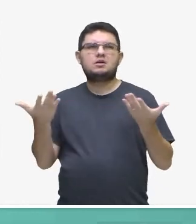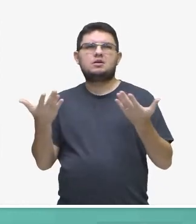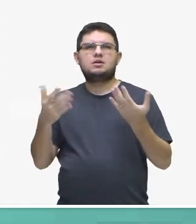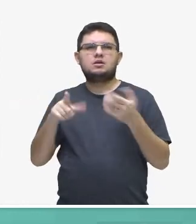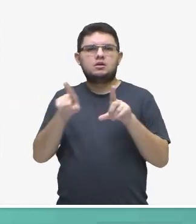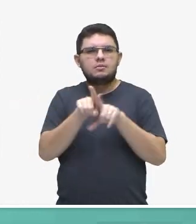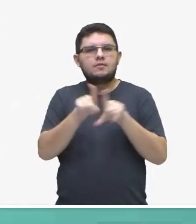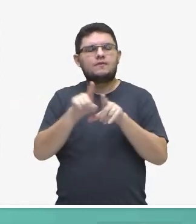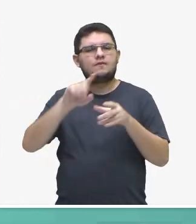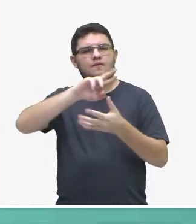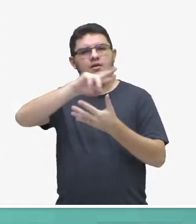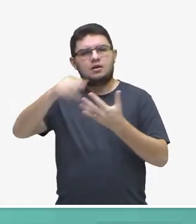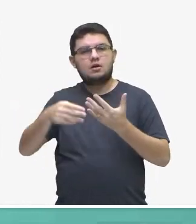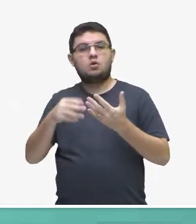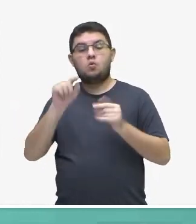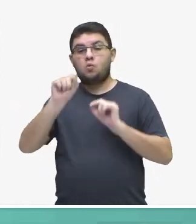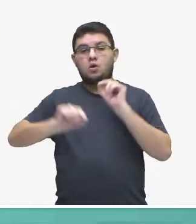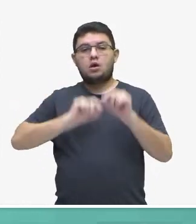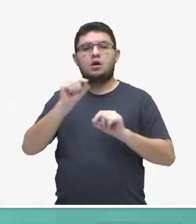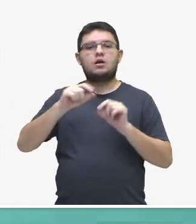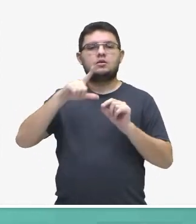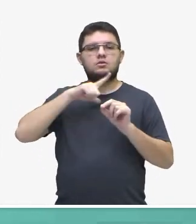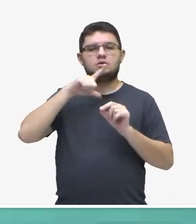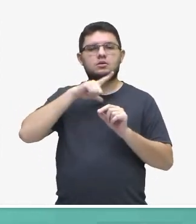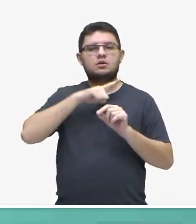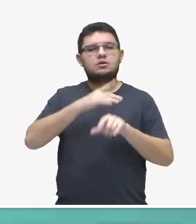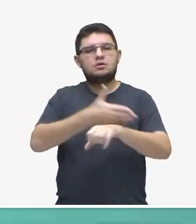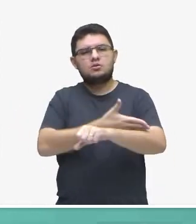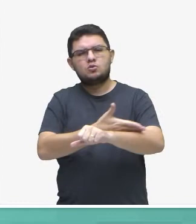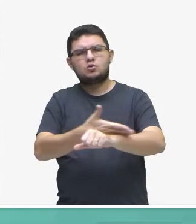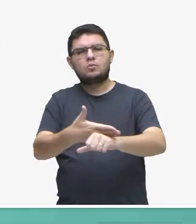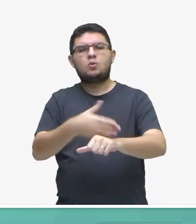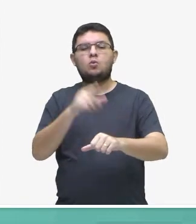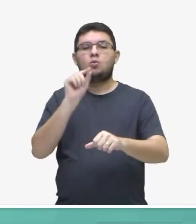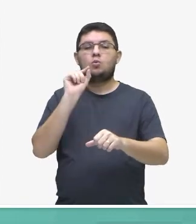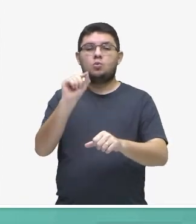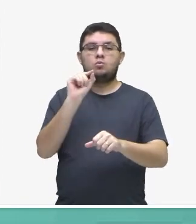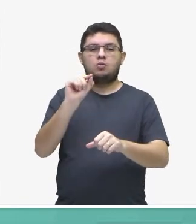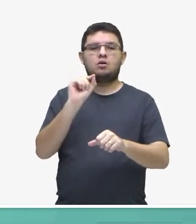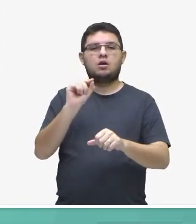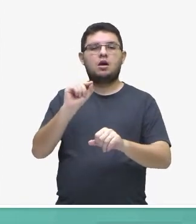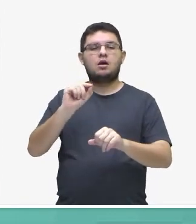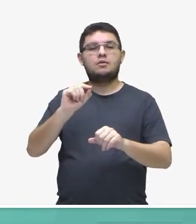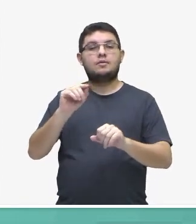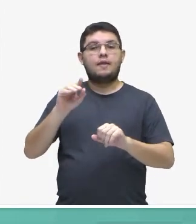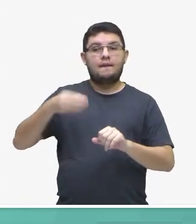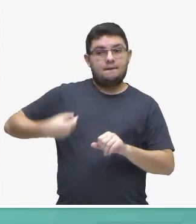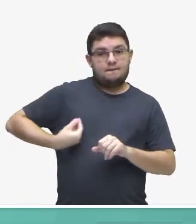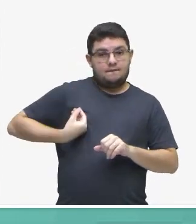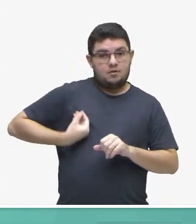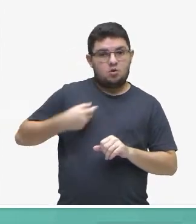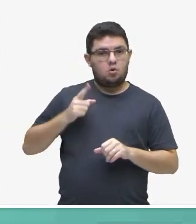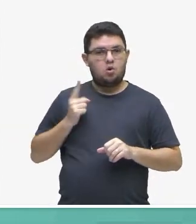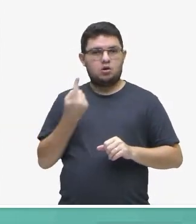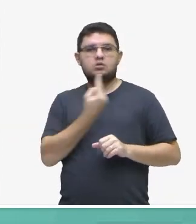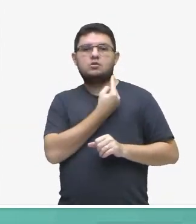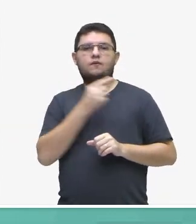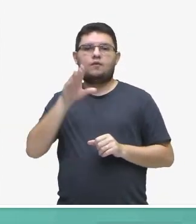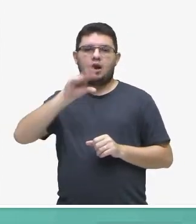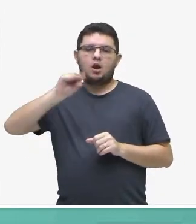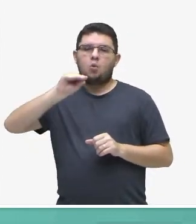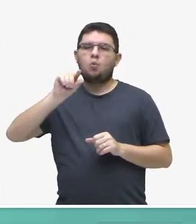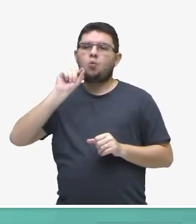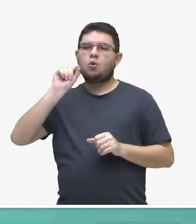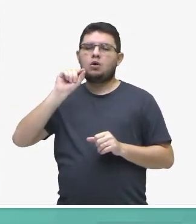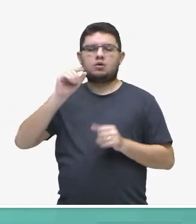anteriormente, são expressões que se trabalham muito na rotina, né, o que estamos falando, né, nessa unidade 2, falando muito